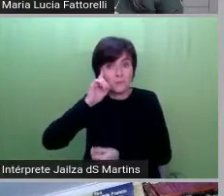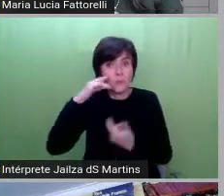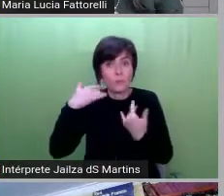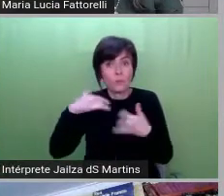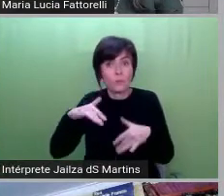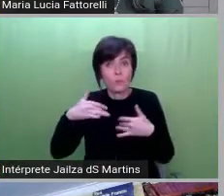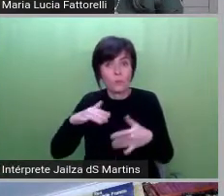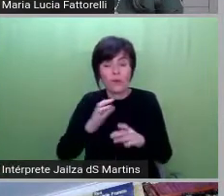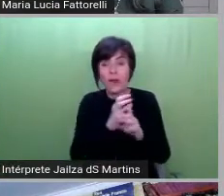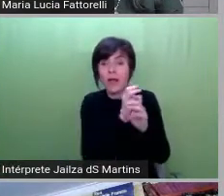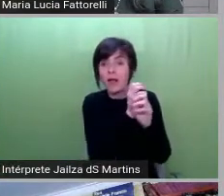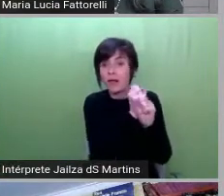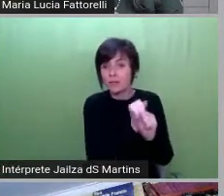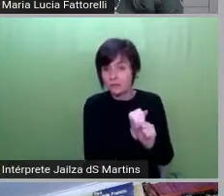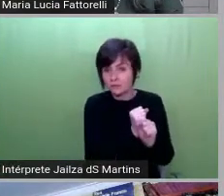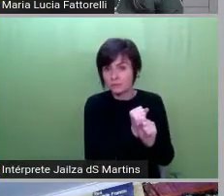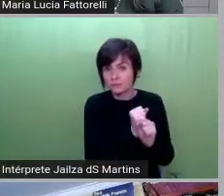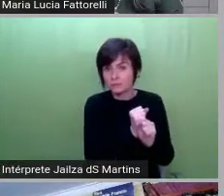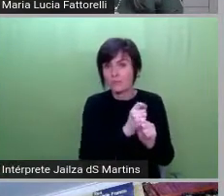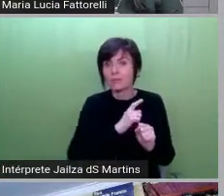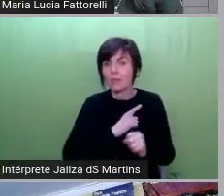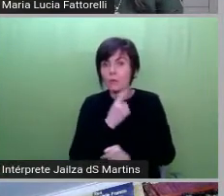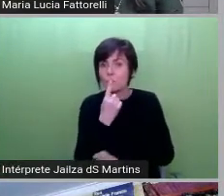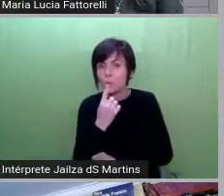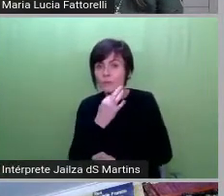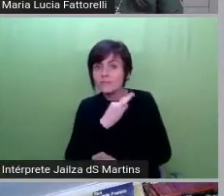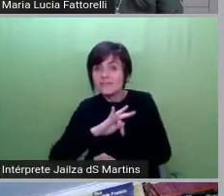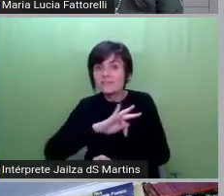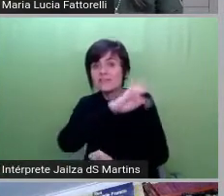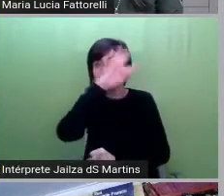Desse total, tem